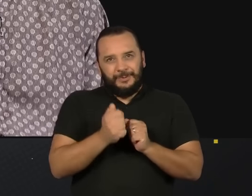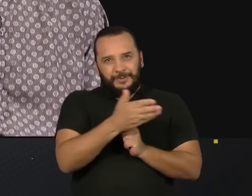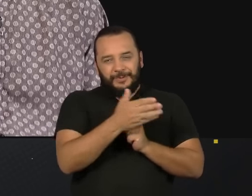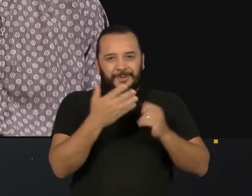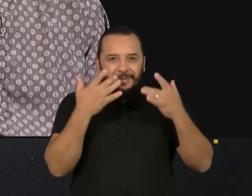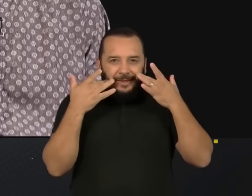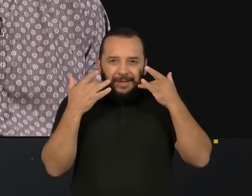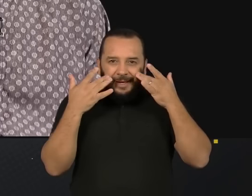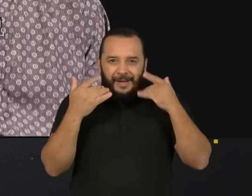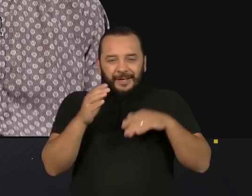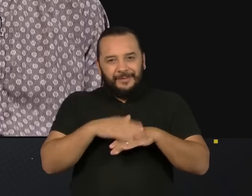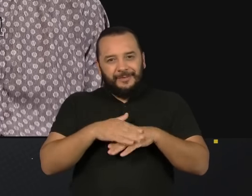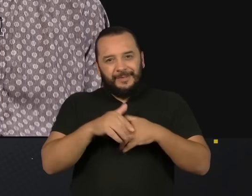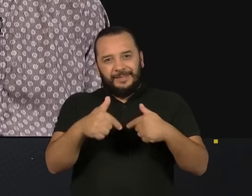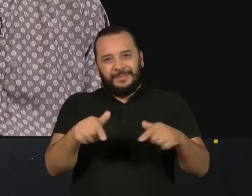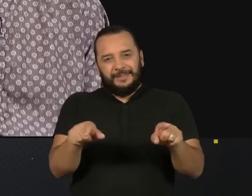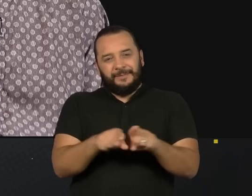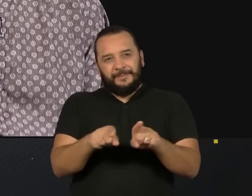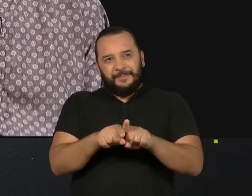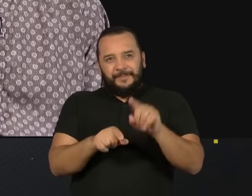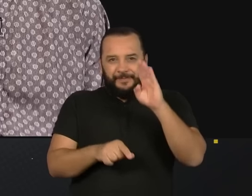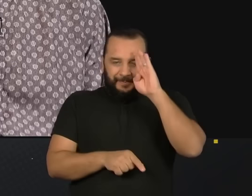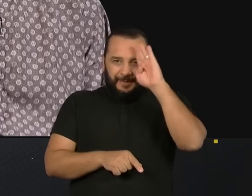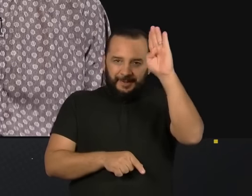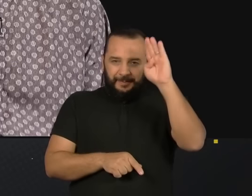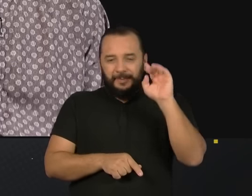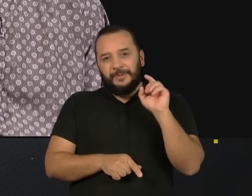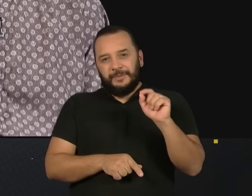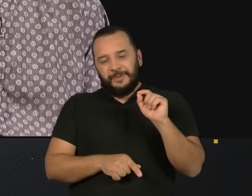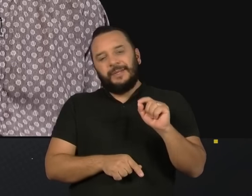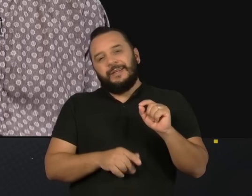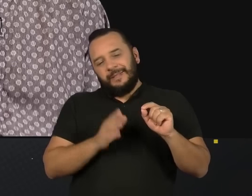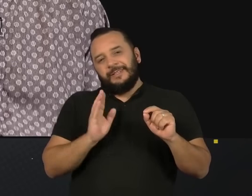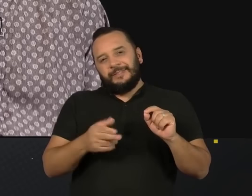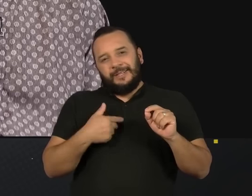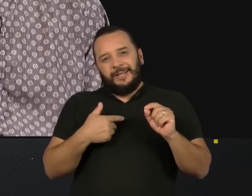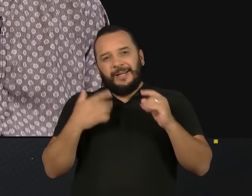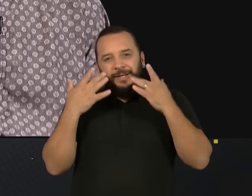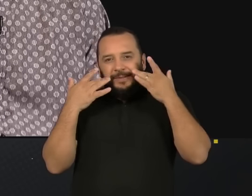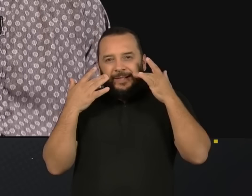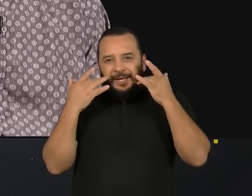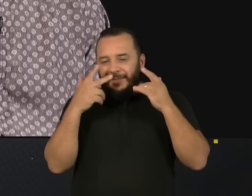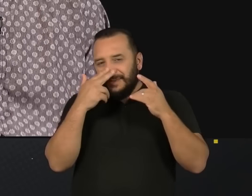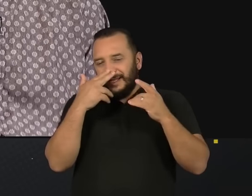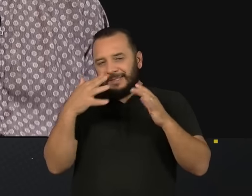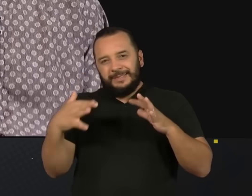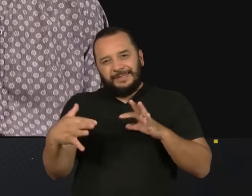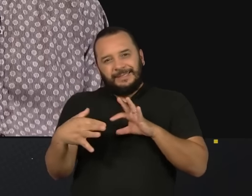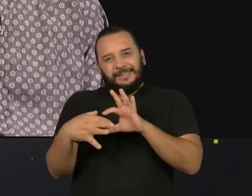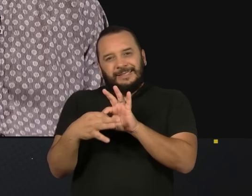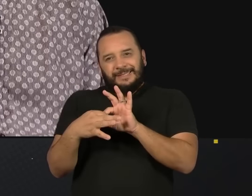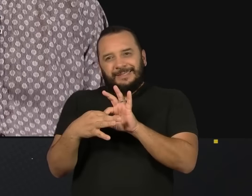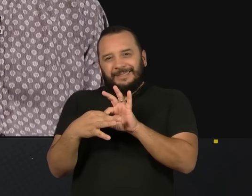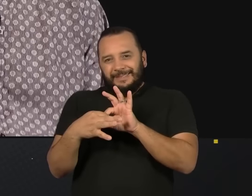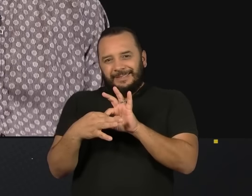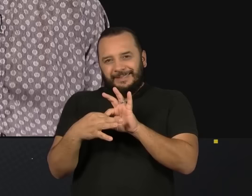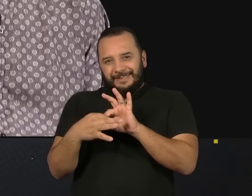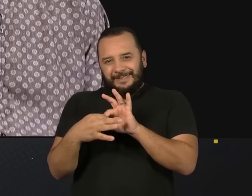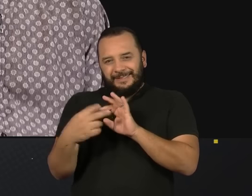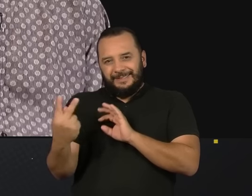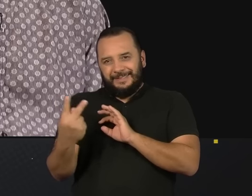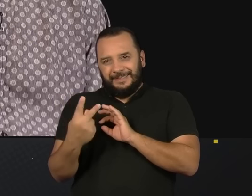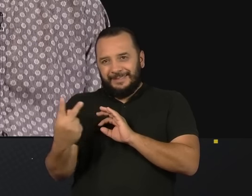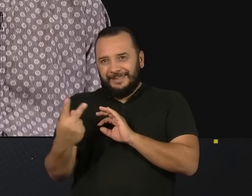e principalmente à dramaturgia. É um laço, é uma linha escrita,